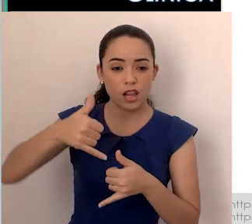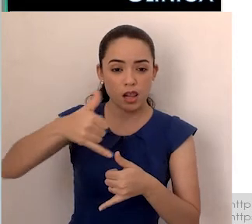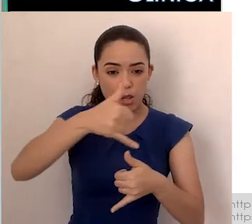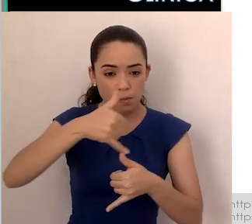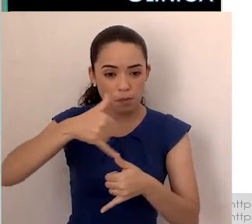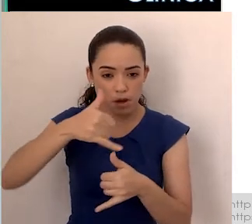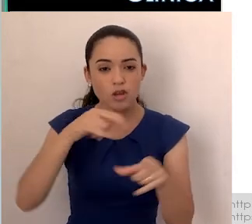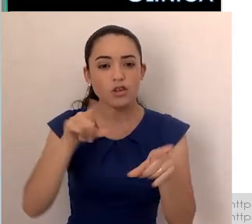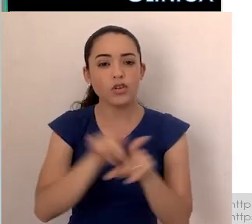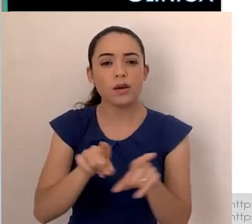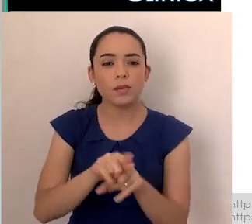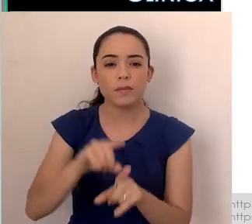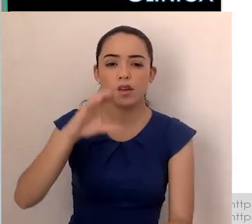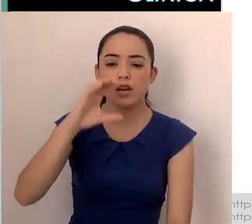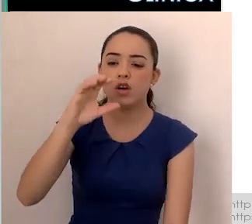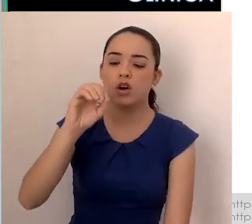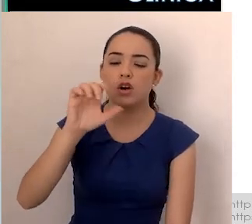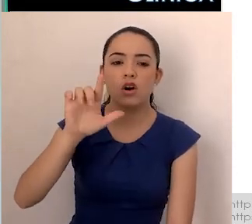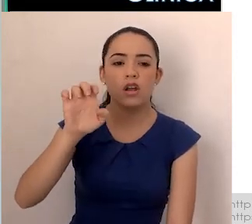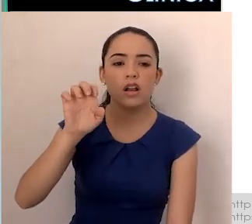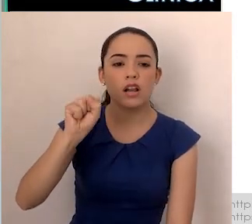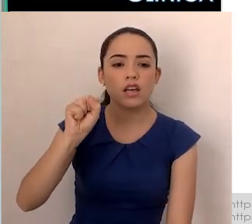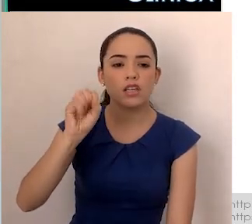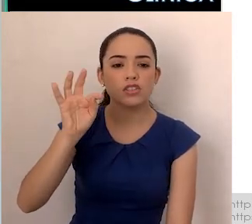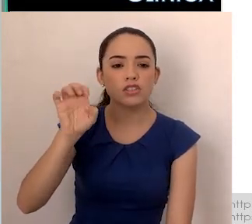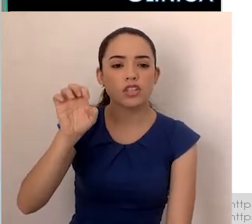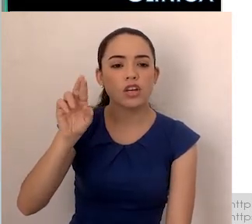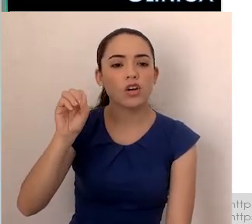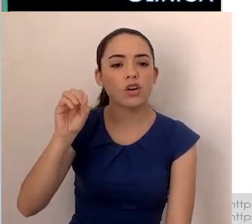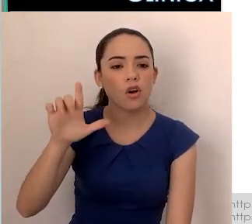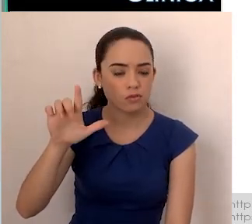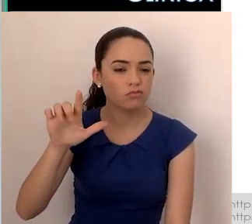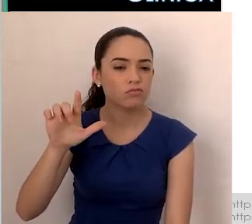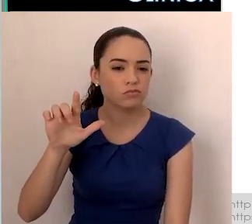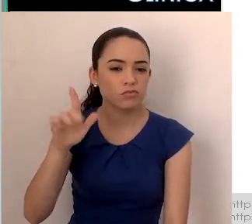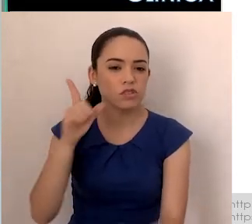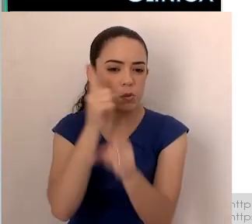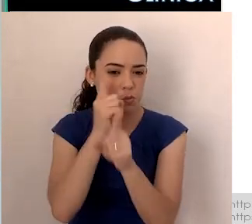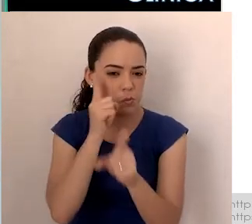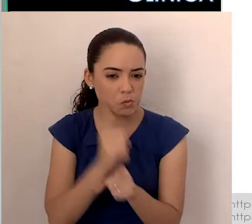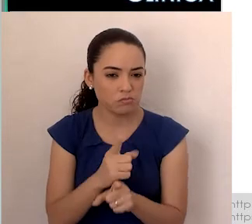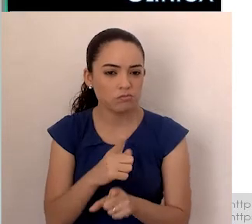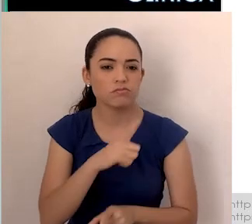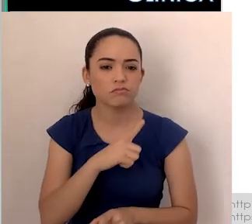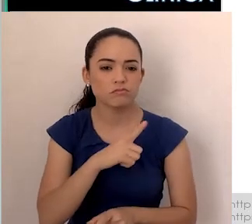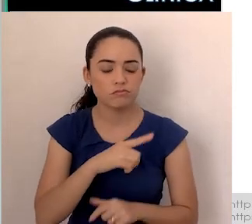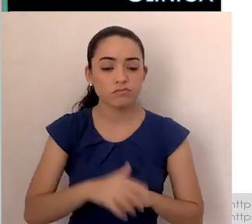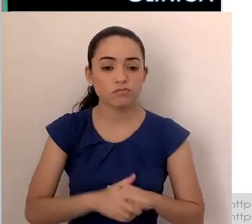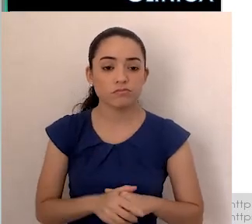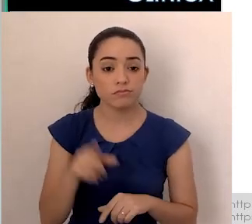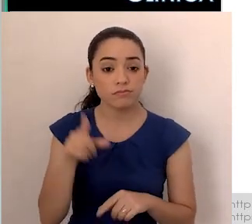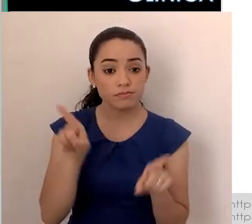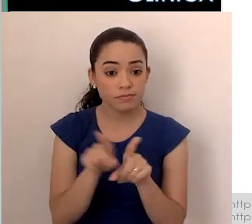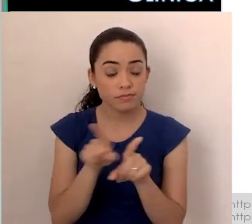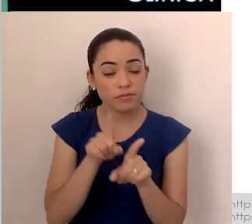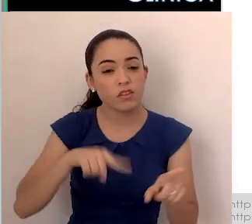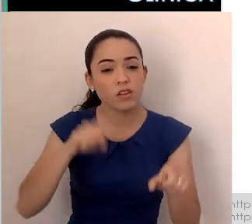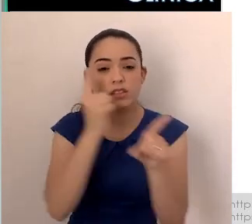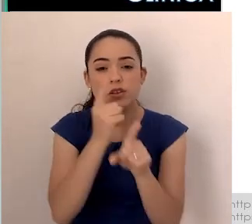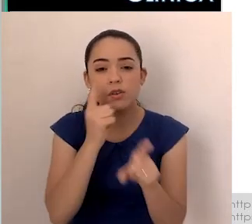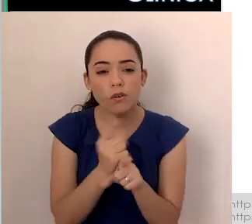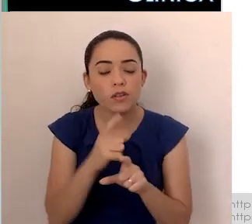tipo células de espuma, que são macrófagos que carregam lipídios e colesterol, sendo esta uma das células principais encontradas